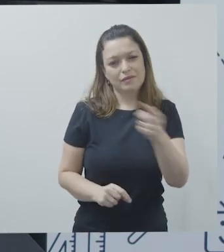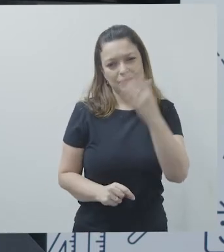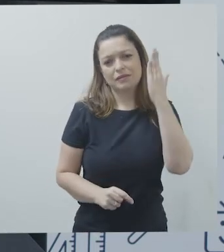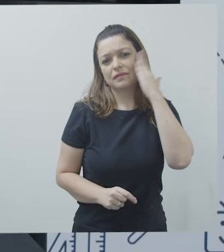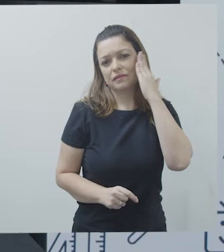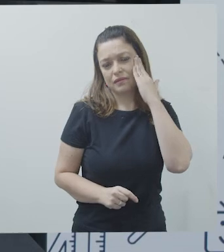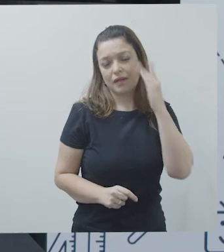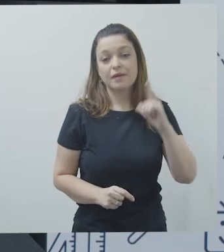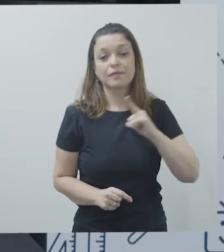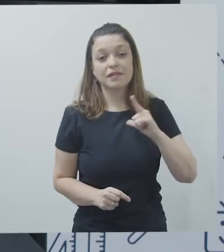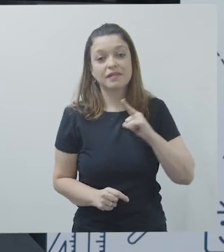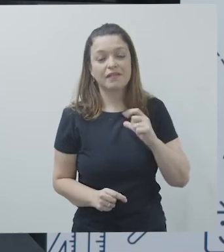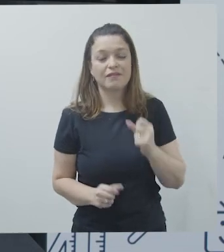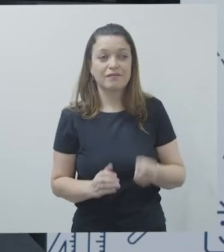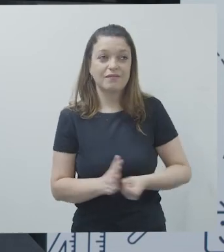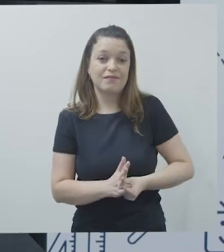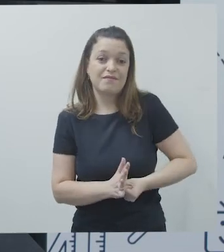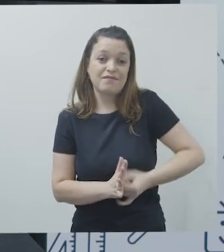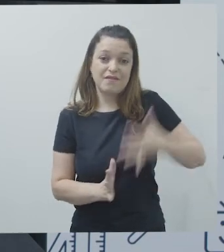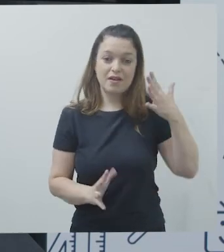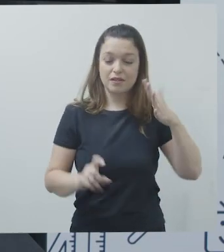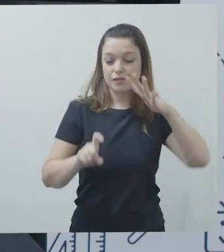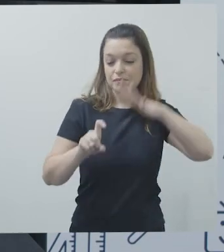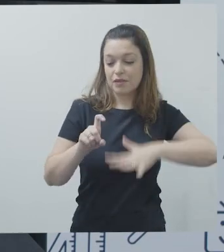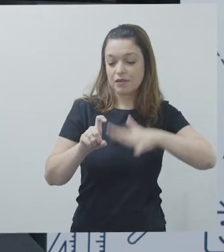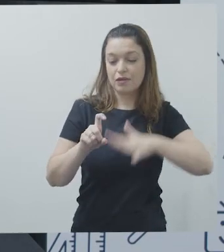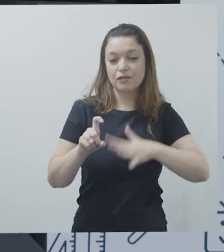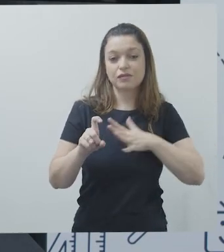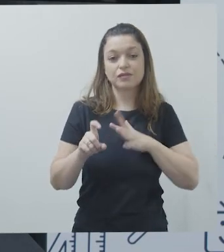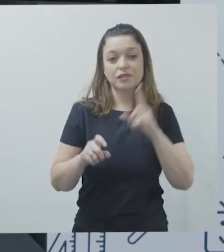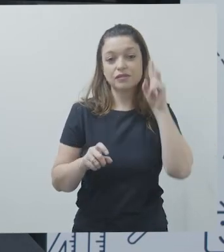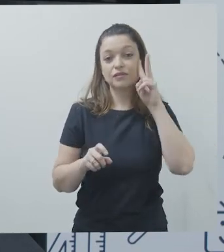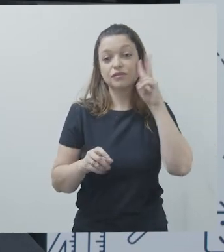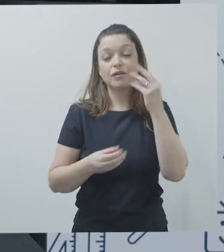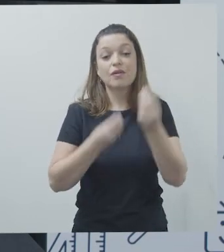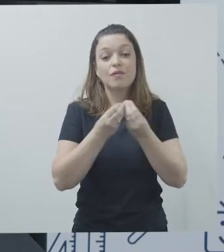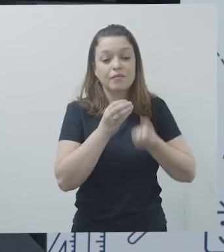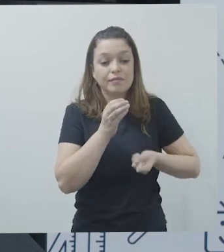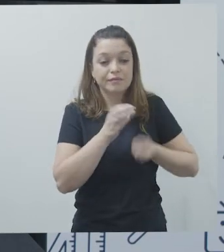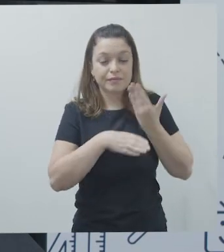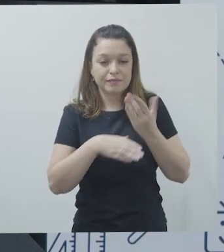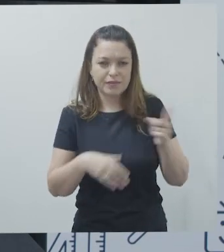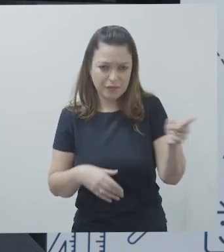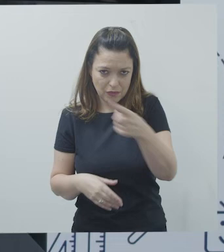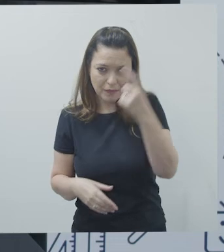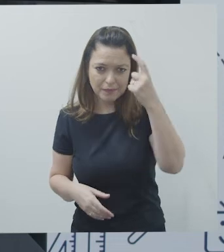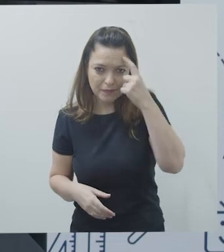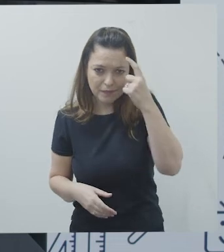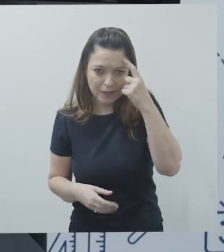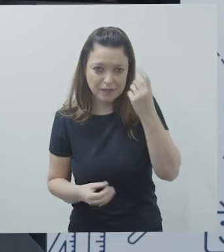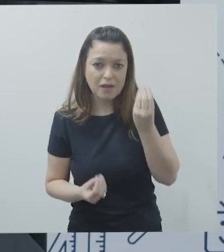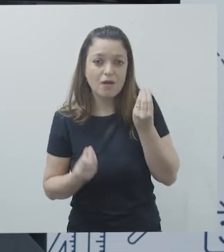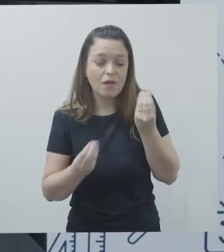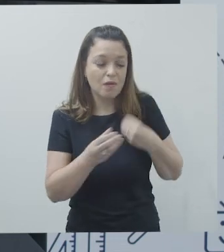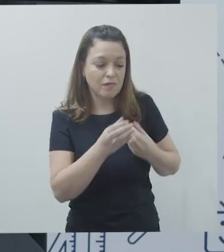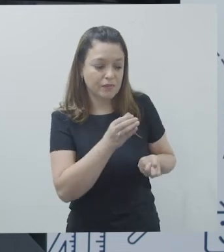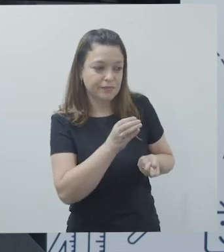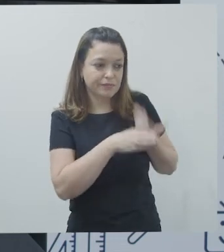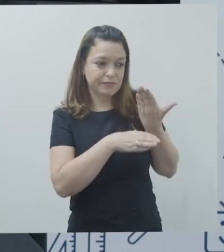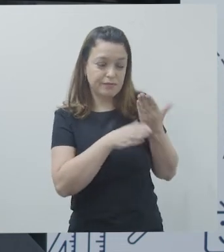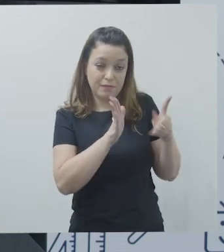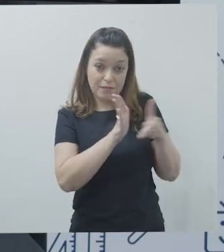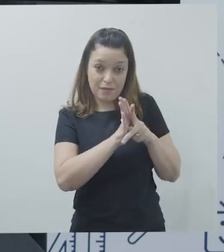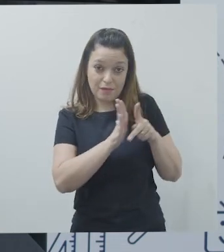né, mitologias dizendo sobre como as pessoas foram criadas. Mas será que você consegue pensar nessa mitologia